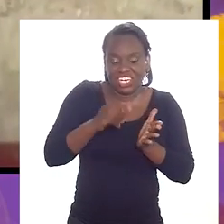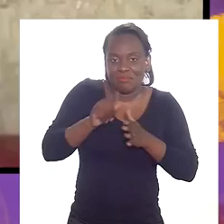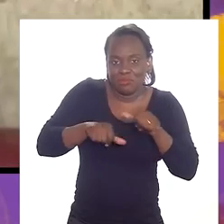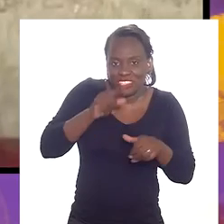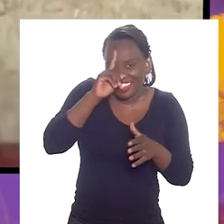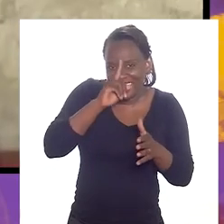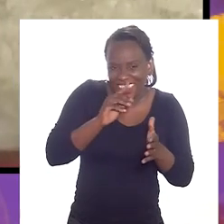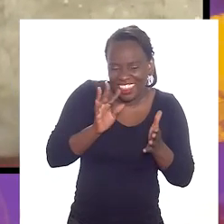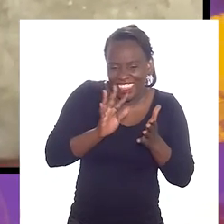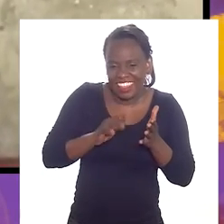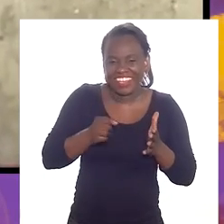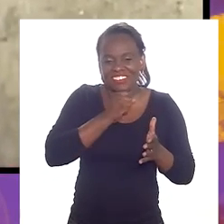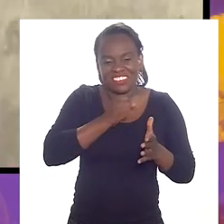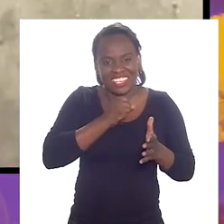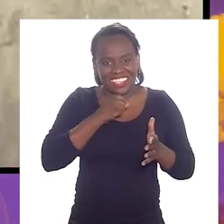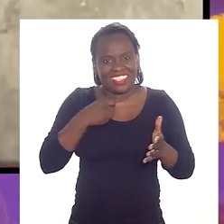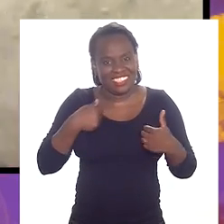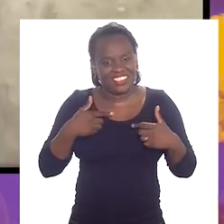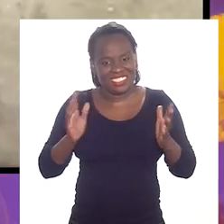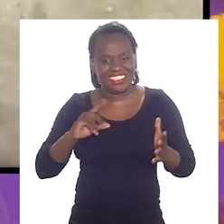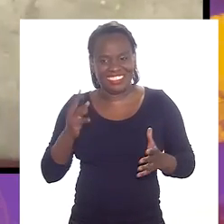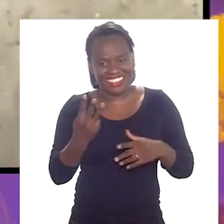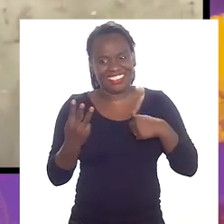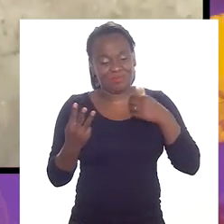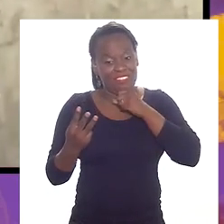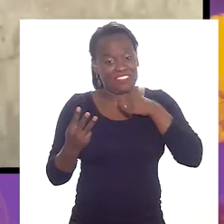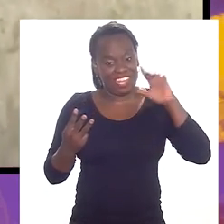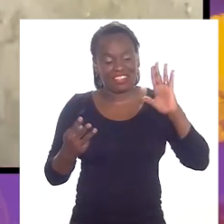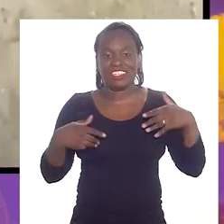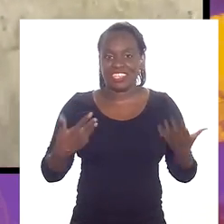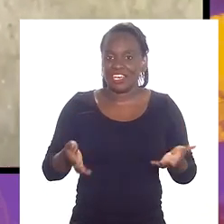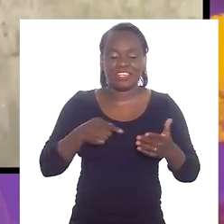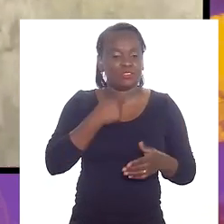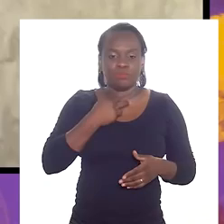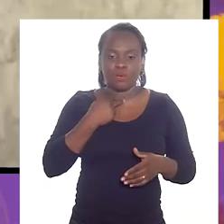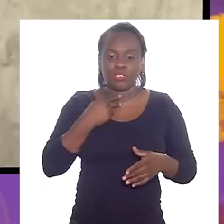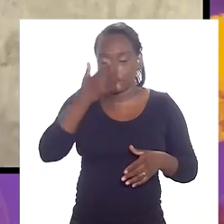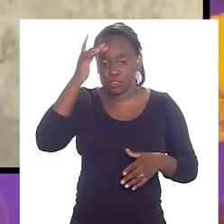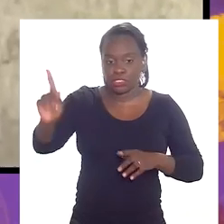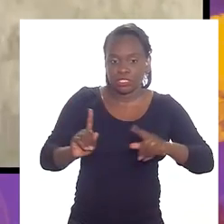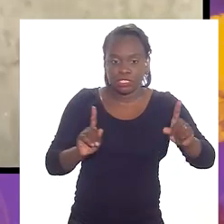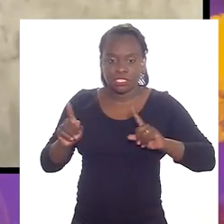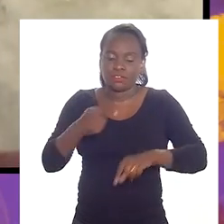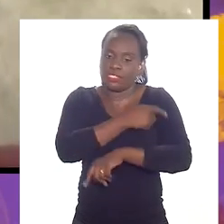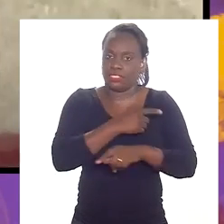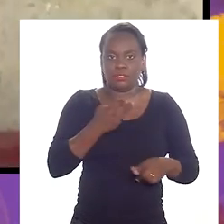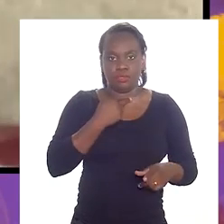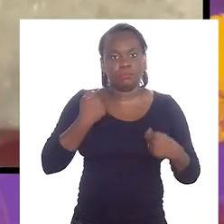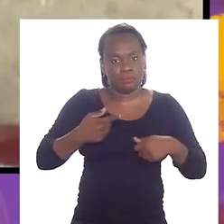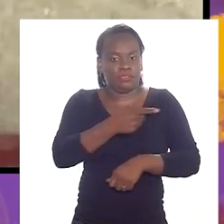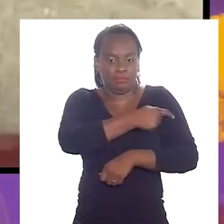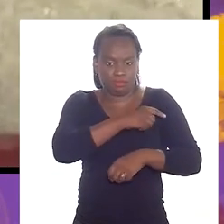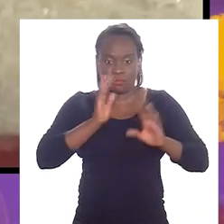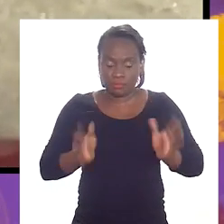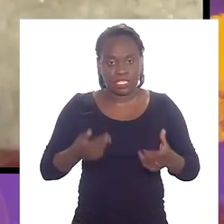amarelada o mais idoso dos três no programa eu não poderia atender esse paciente sem ter uma cena